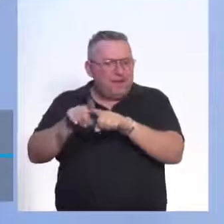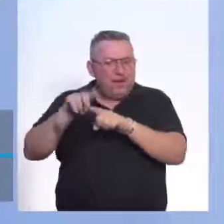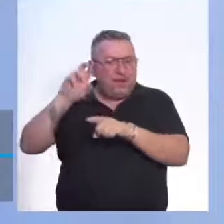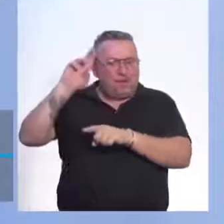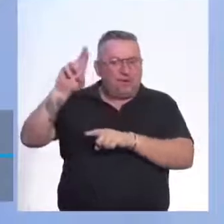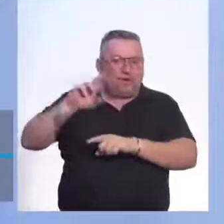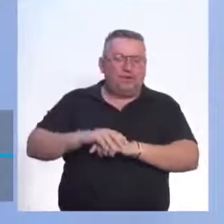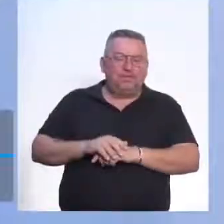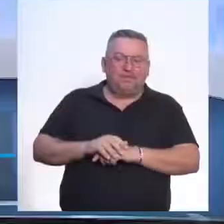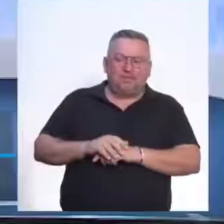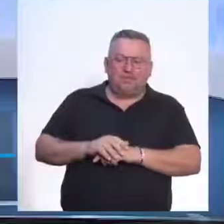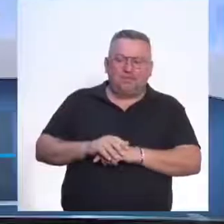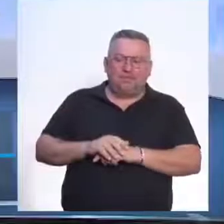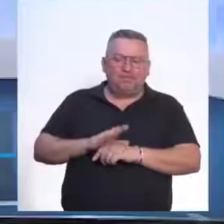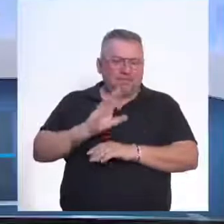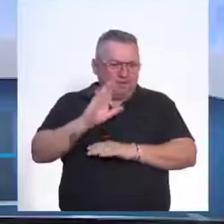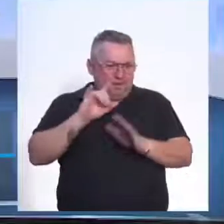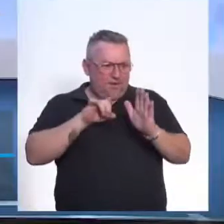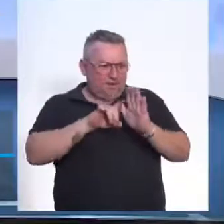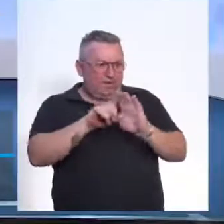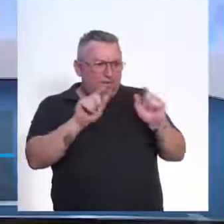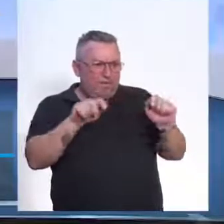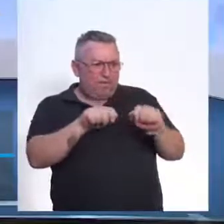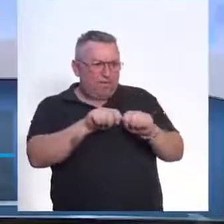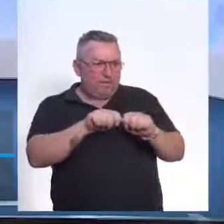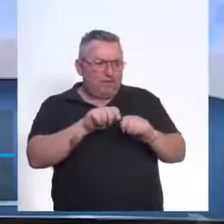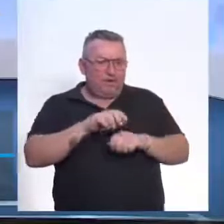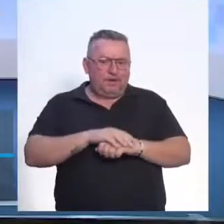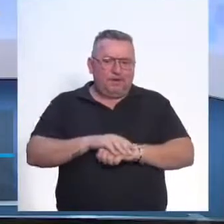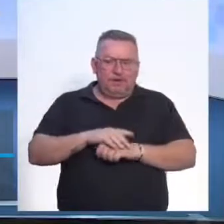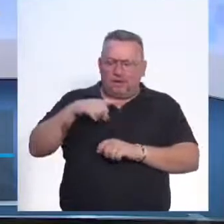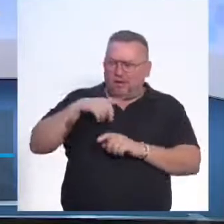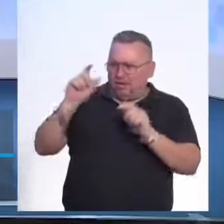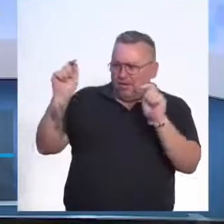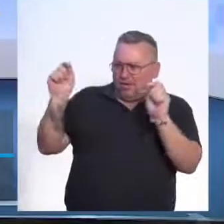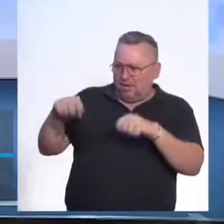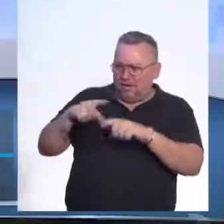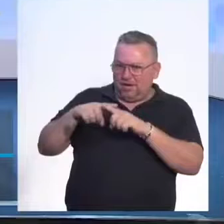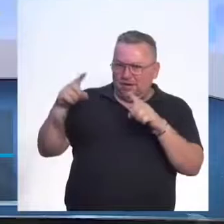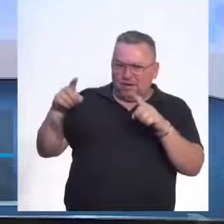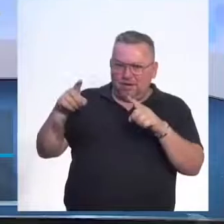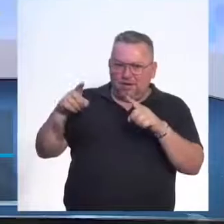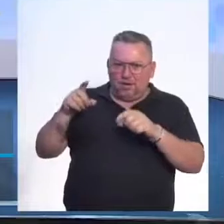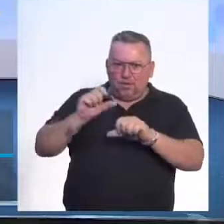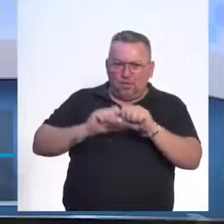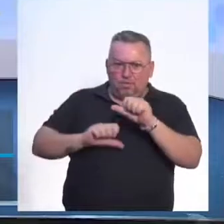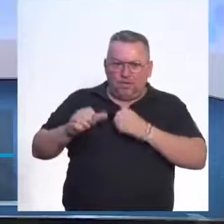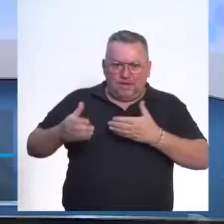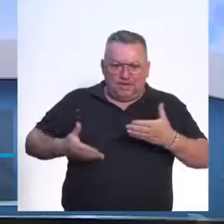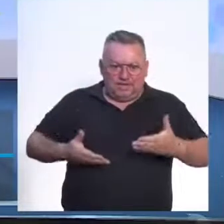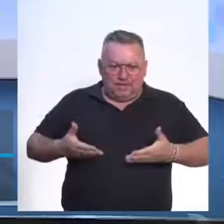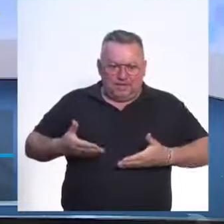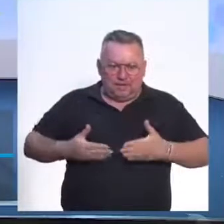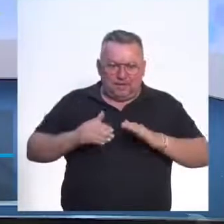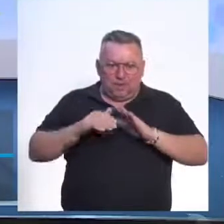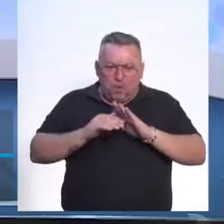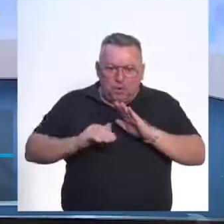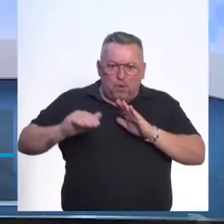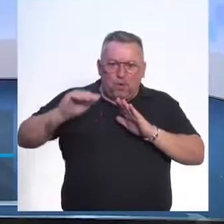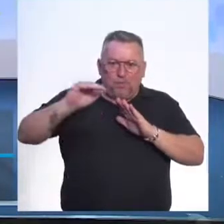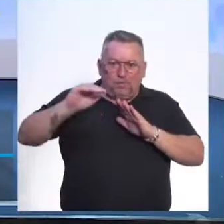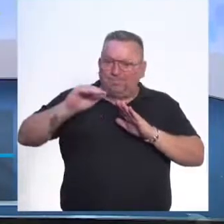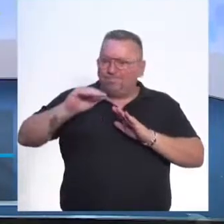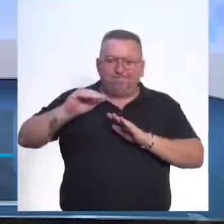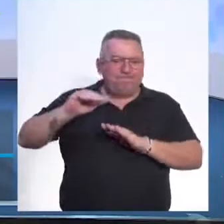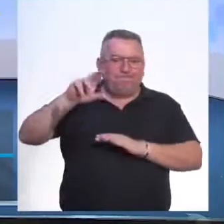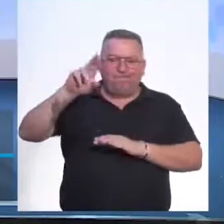feudal. Tinha uma pergunta, posso fazer? Claro, Havia uma possibilidade de eu deixar de ser servo? jamais. E